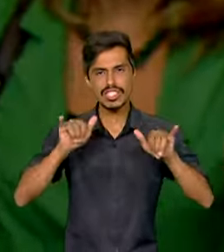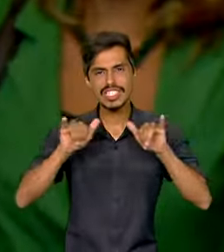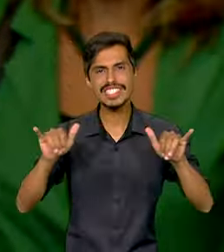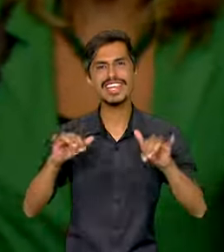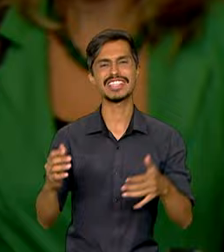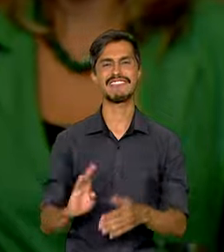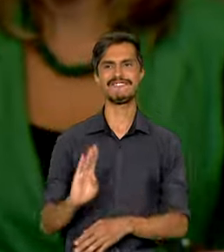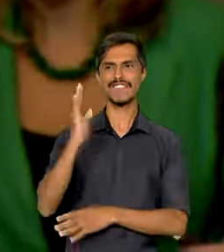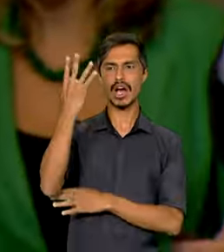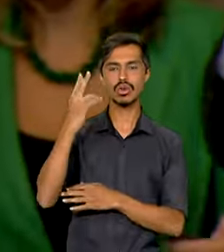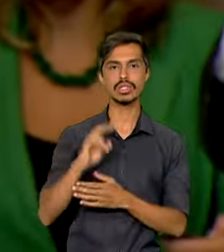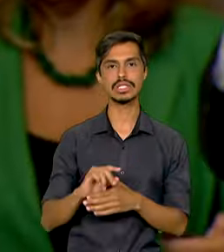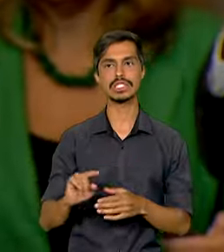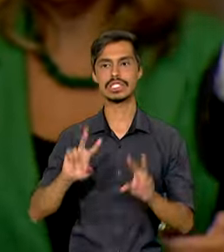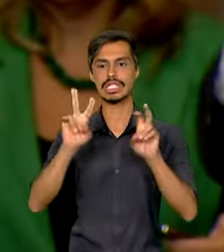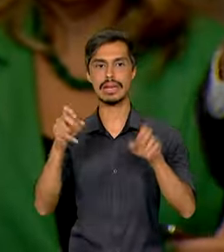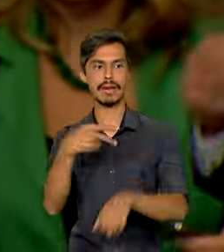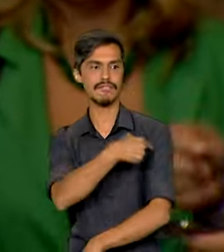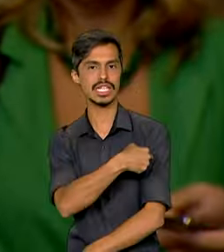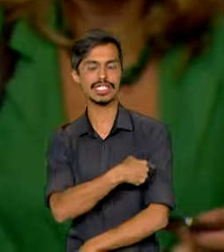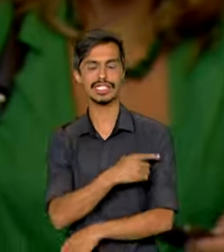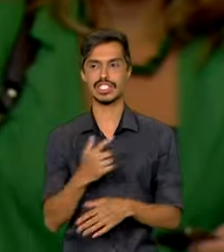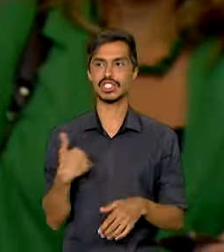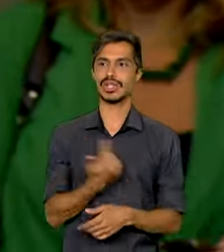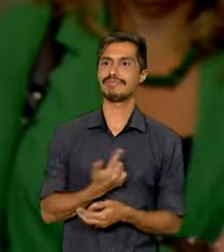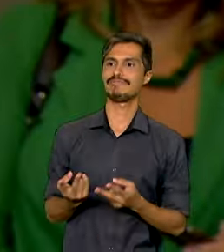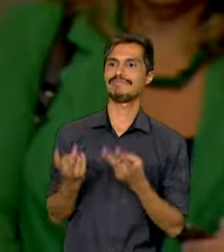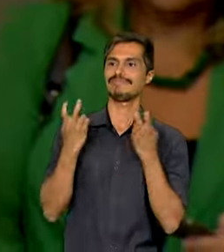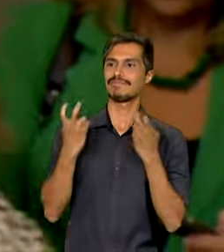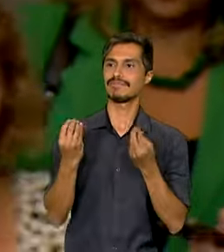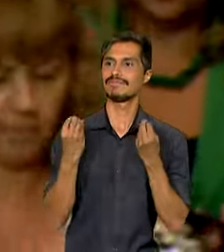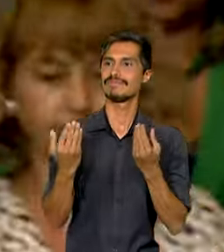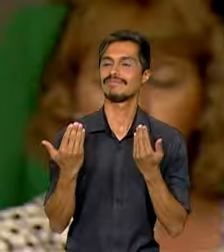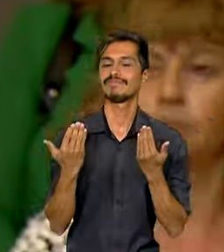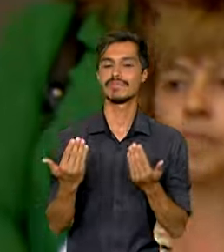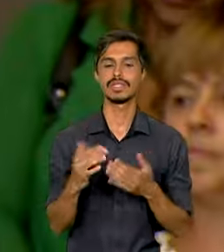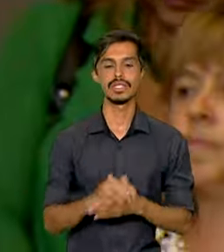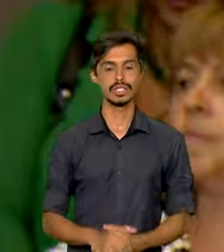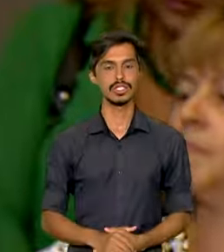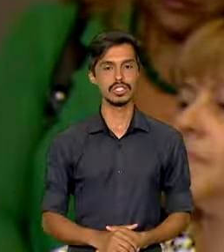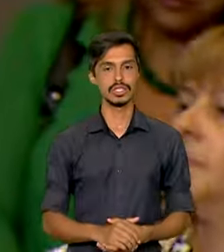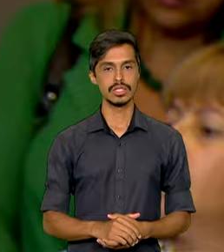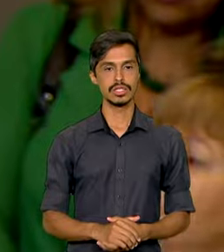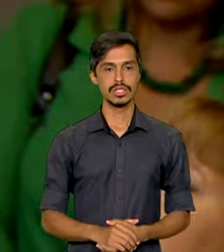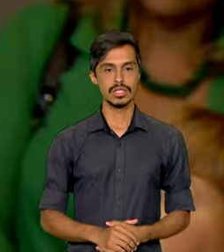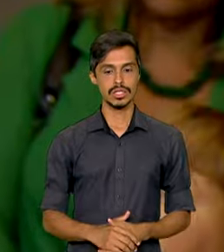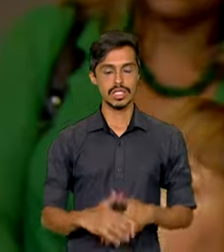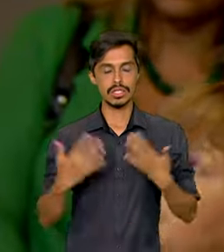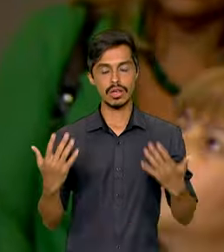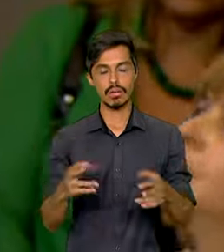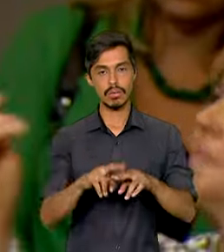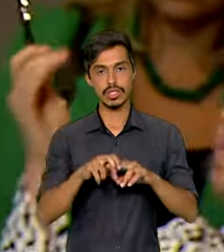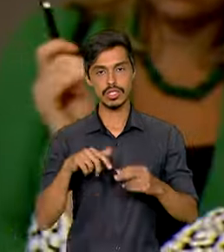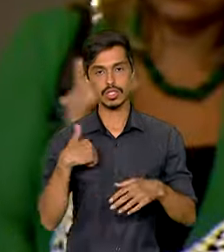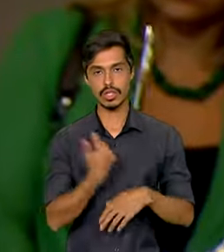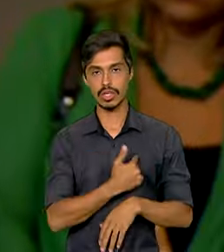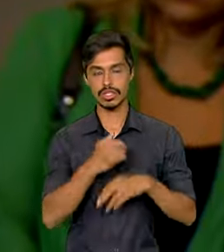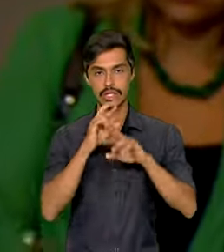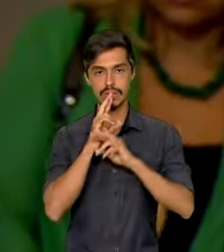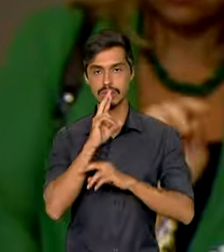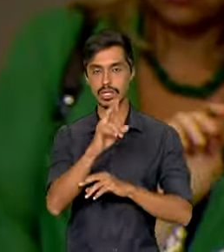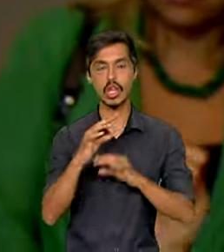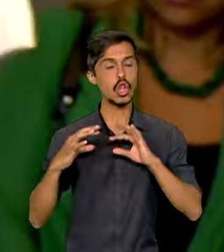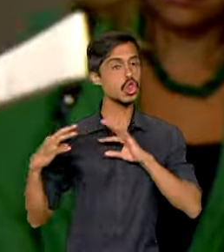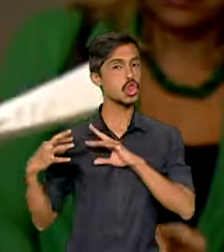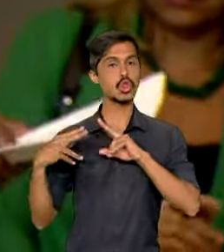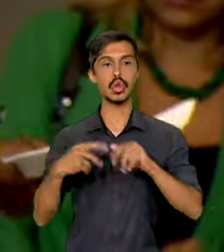até, como verificamos. Então, por isso, hoje, nós dizemos todas as vacinas sofrem